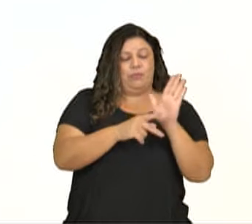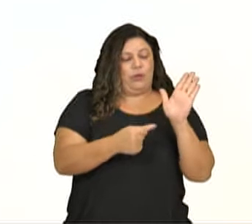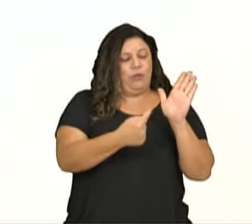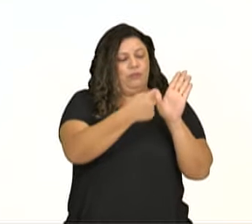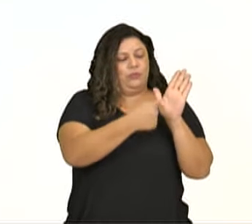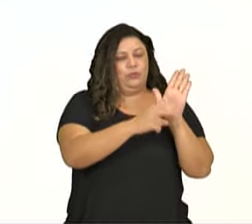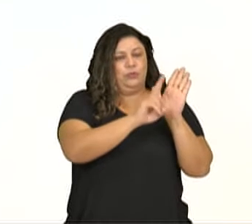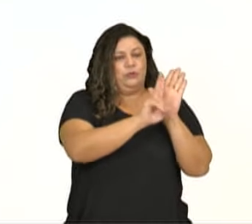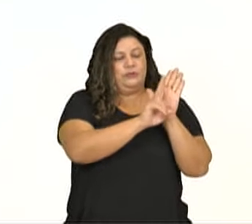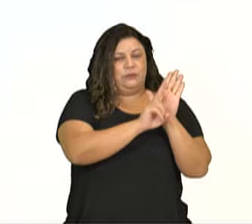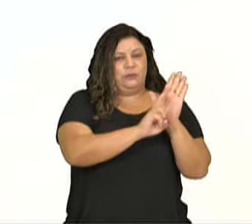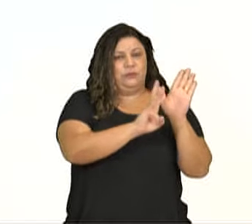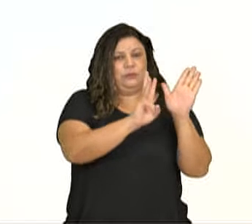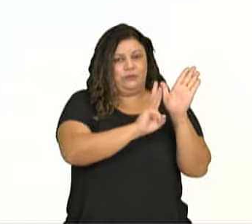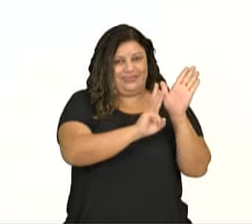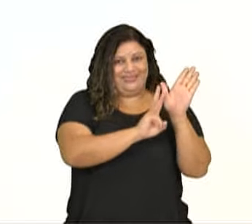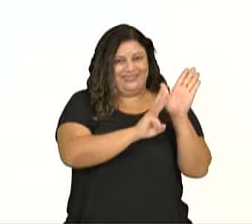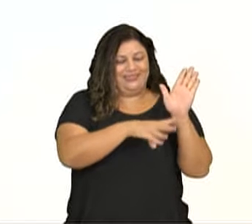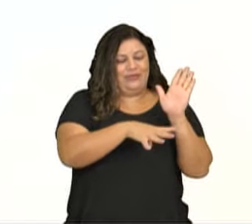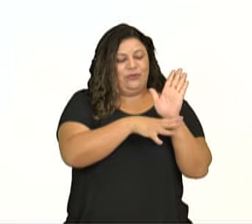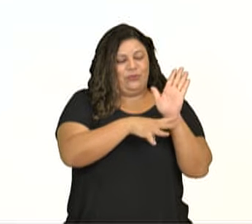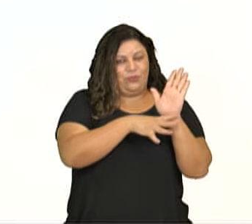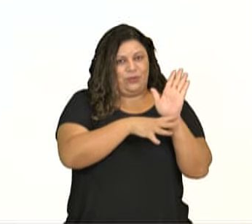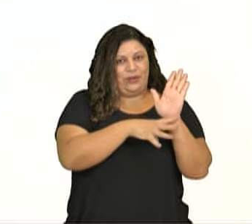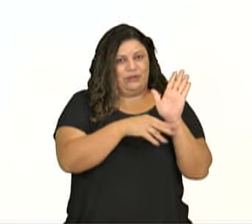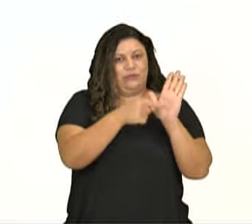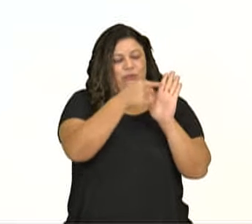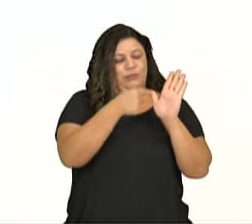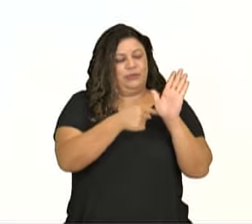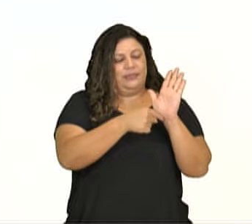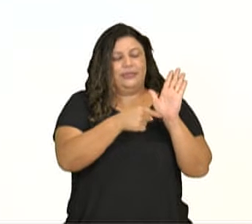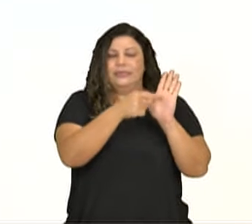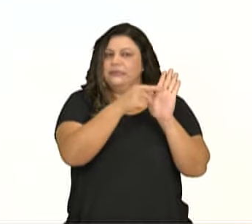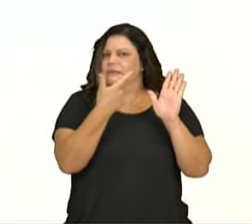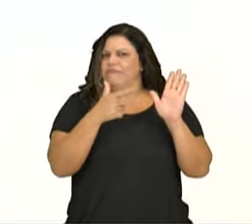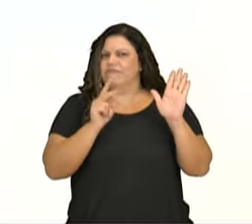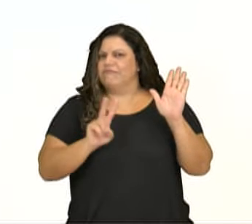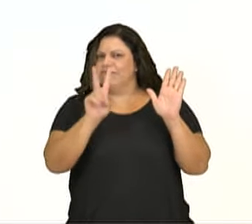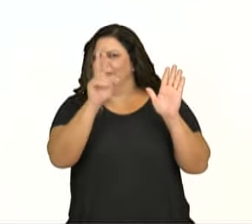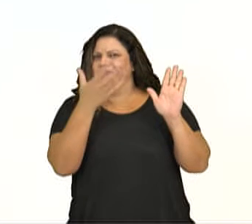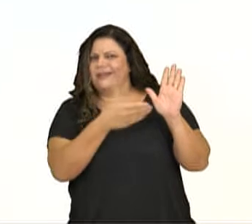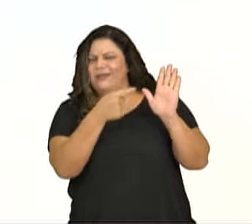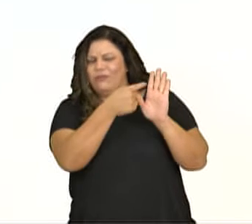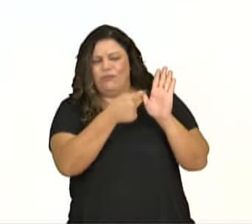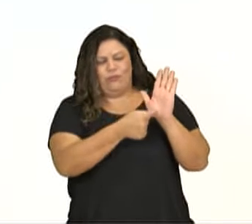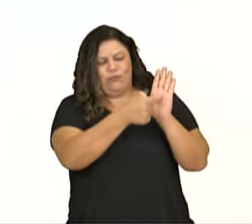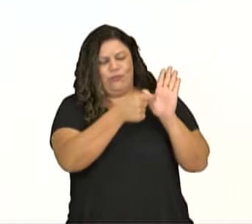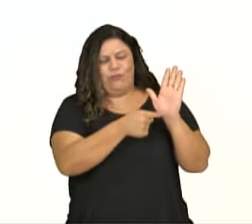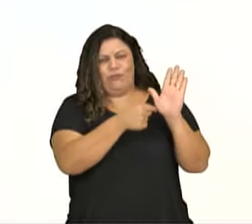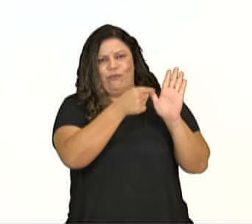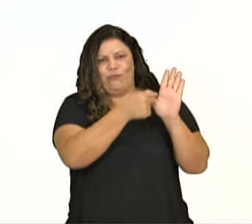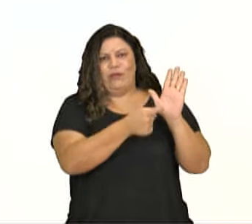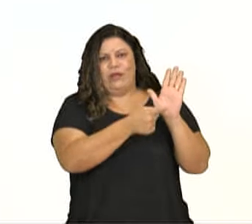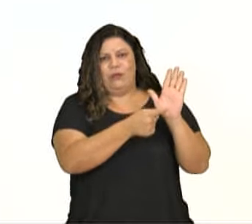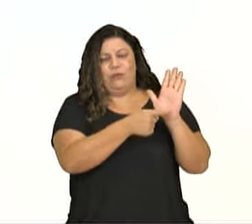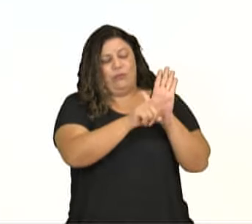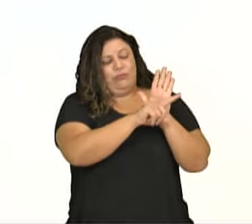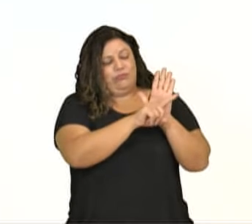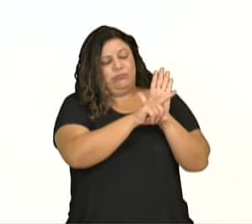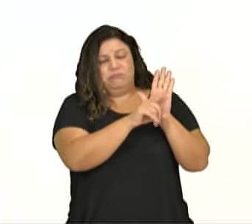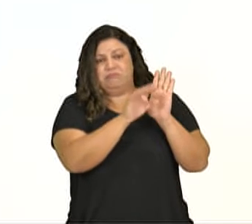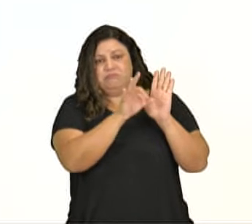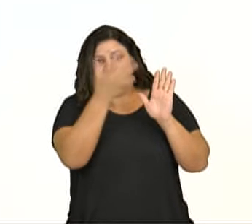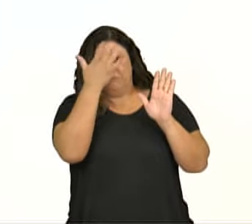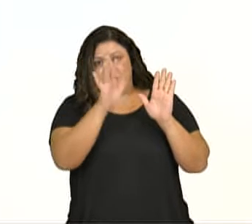quarto quadrantes, porque daí nós não teremos os valores dessas relações para ângulos que não estejam no primeiro quadrante. Por